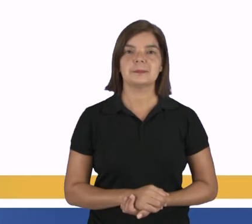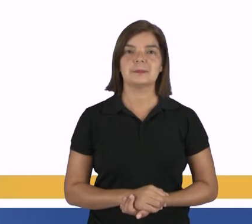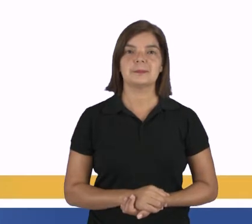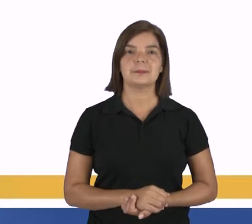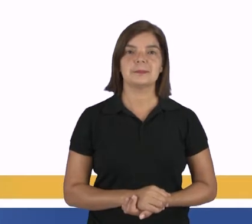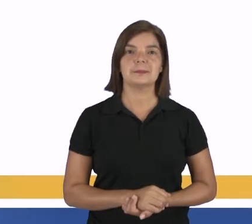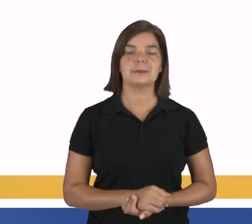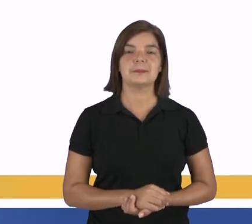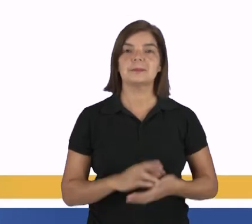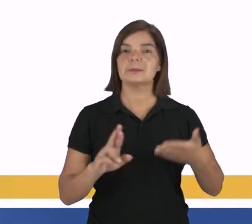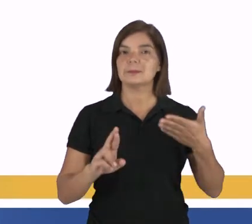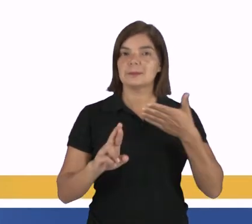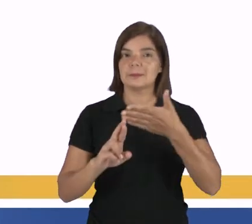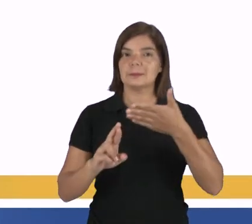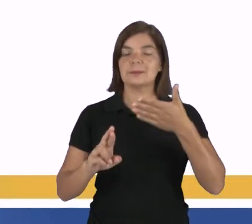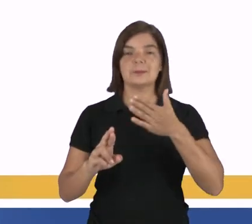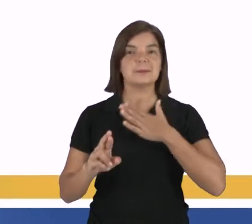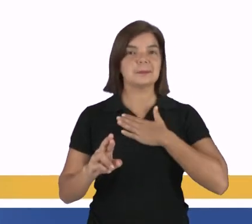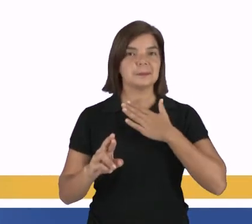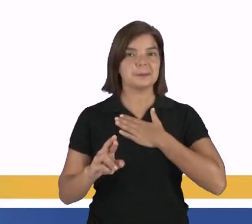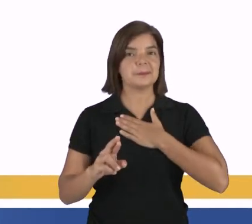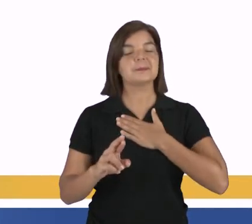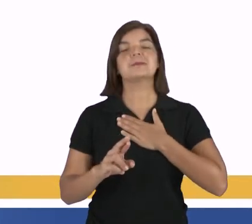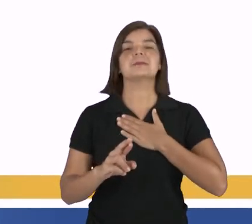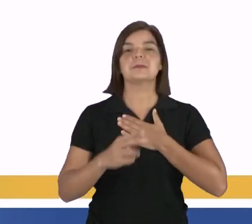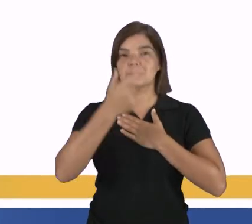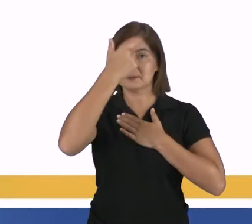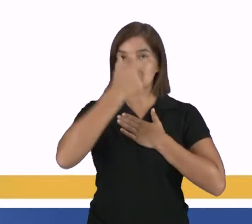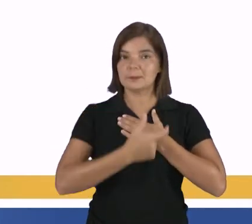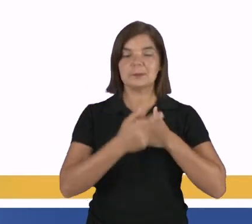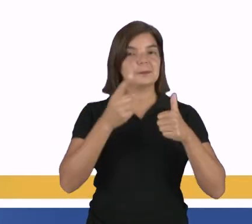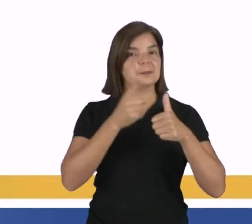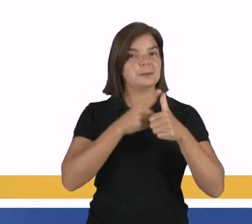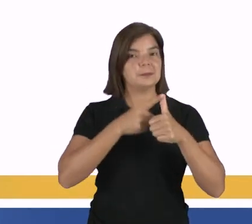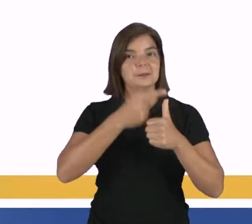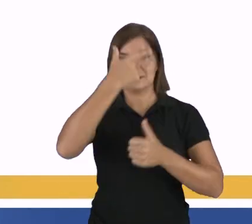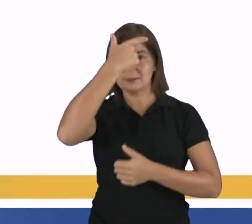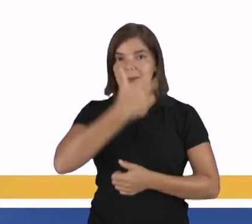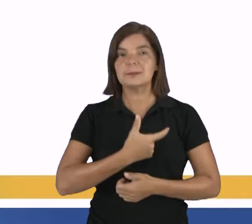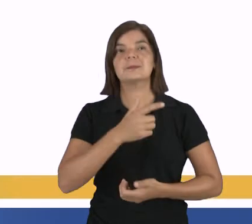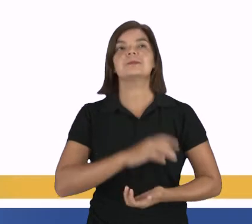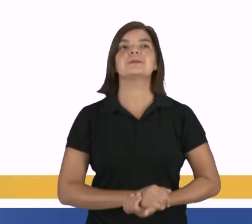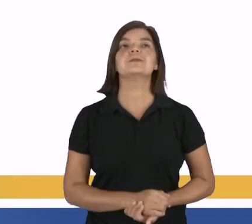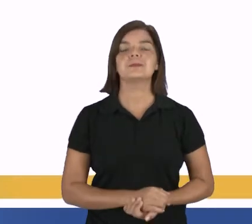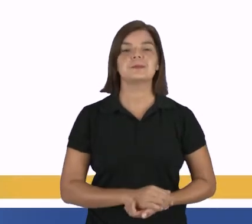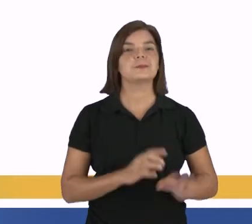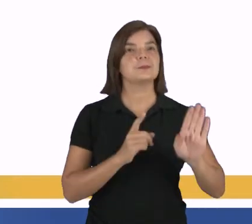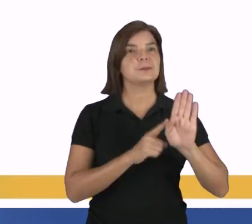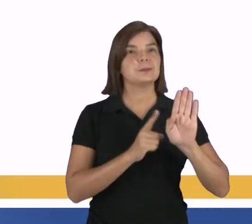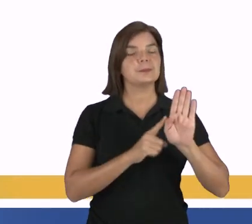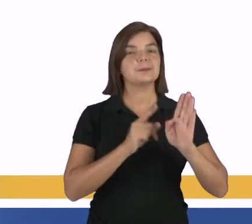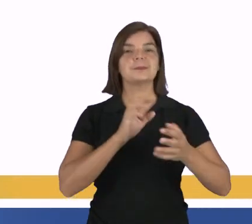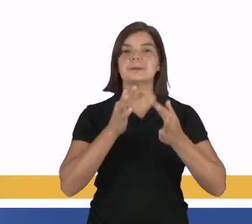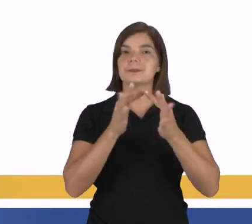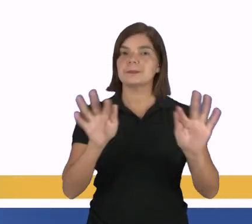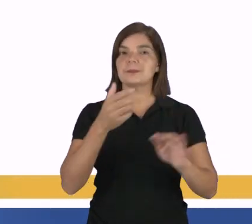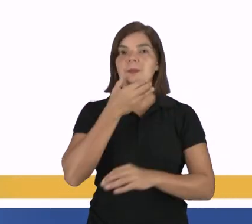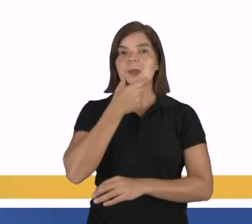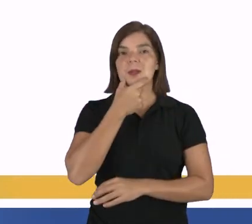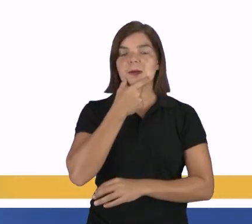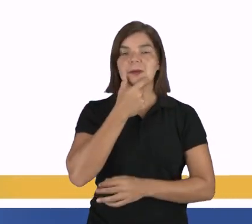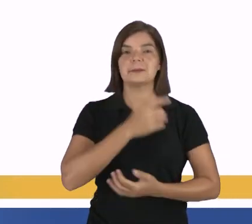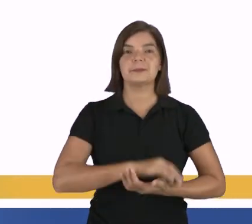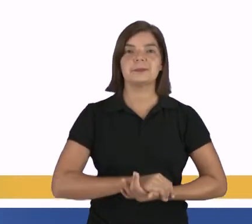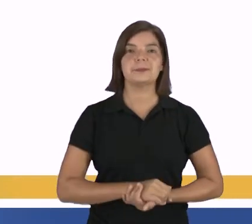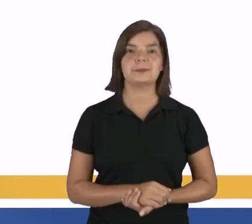me. Está se referindo à minha pessoa, primeira pessoa. Letra B. Typically, it